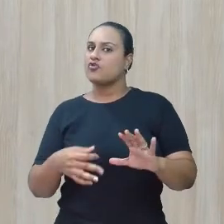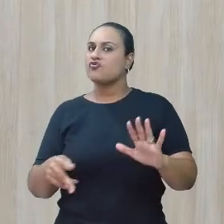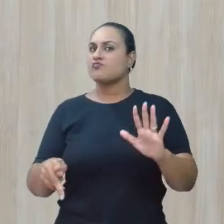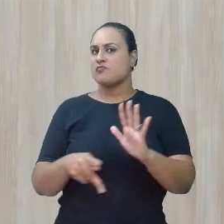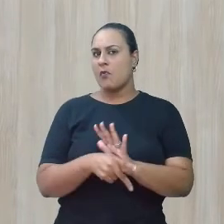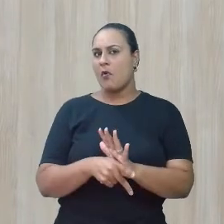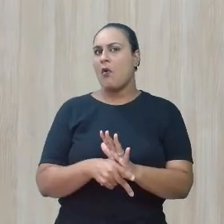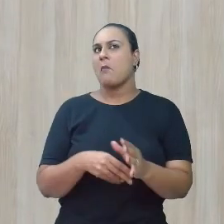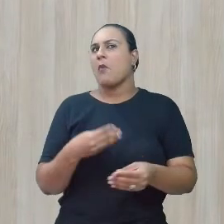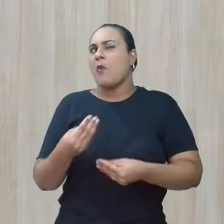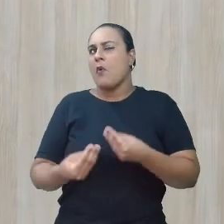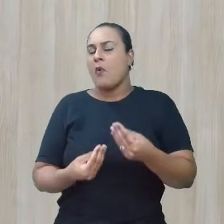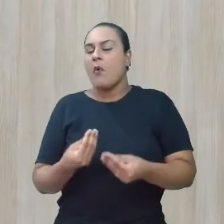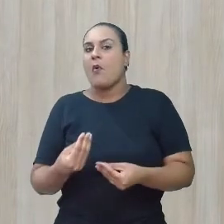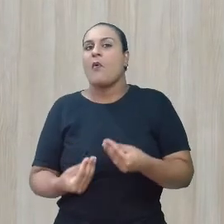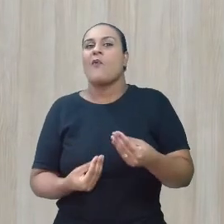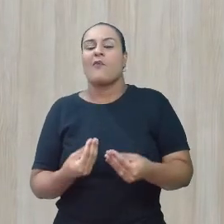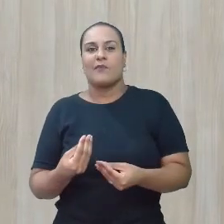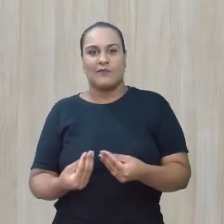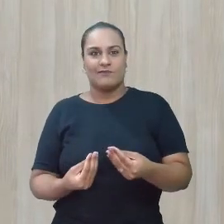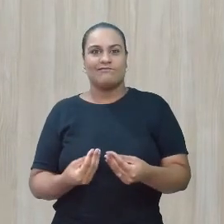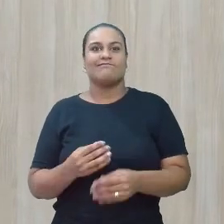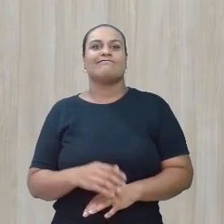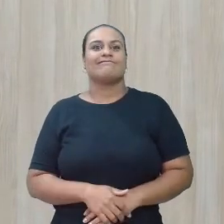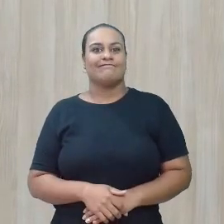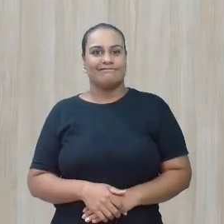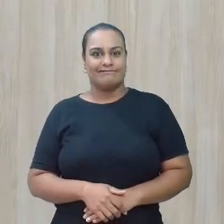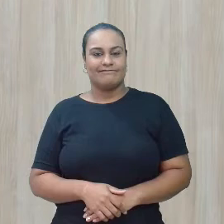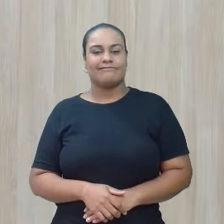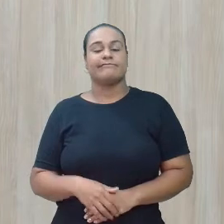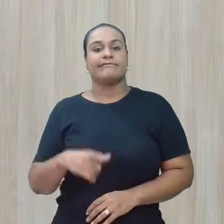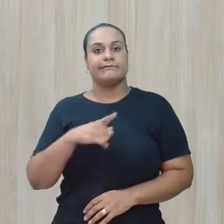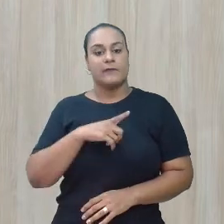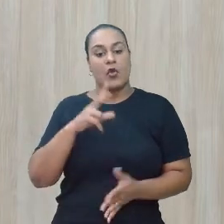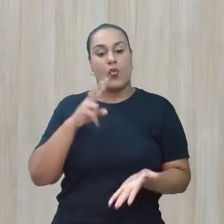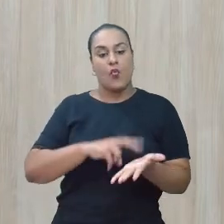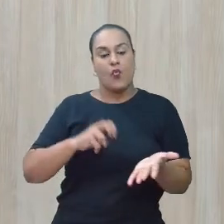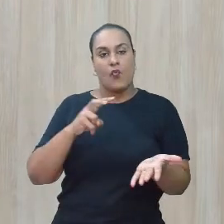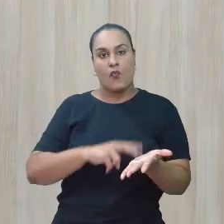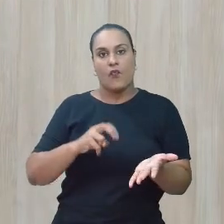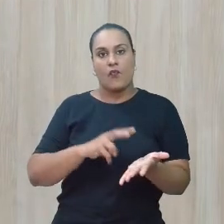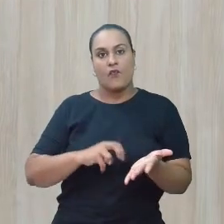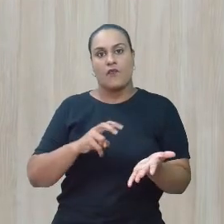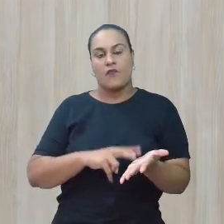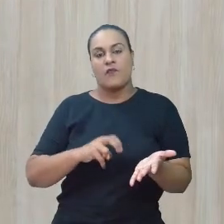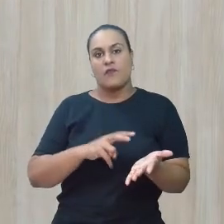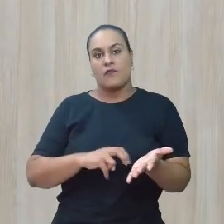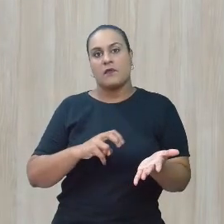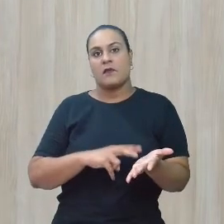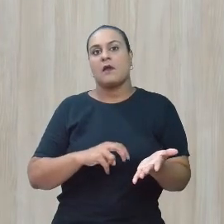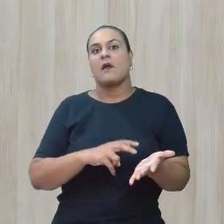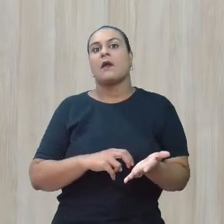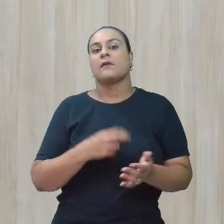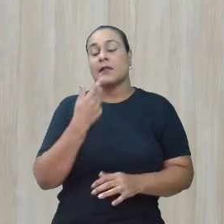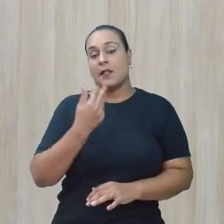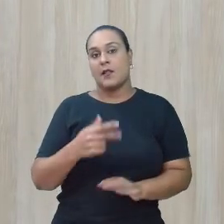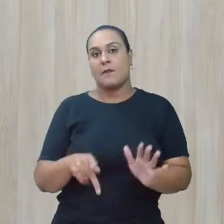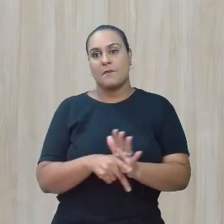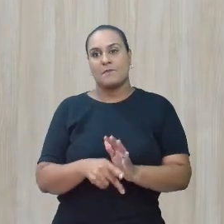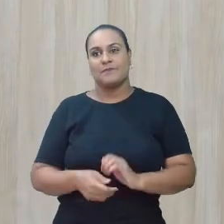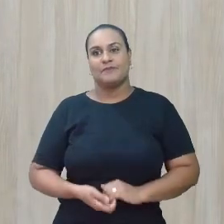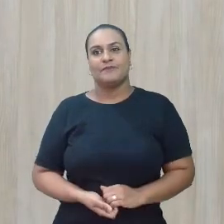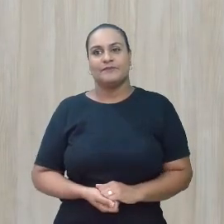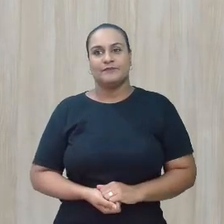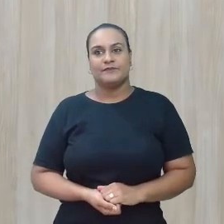diferente de construir aí o léxico, ou seja, o vocabulário da sua língua materna,